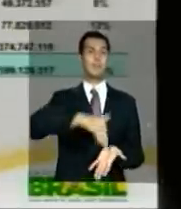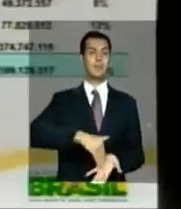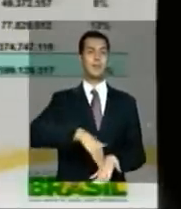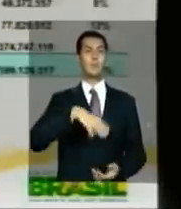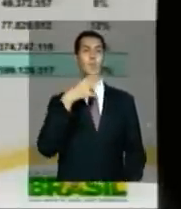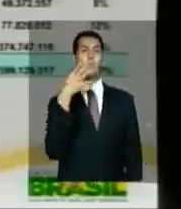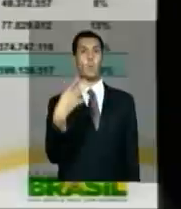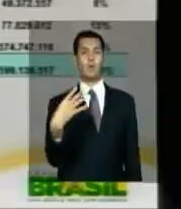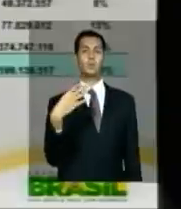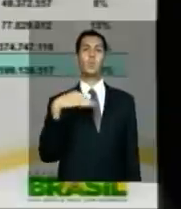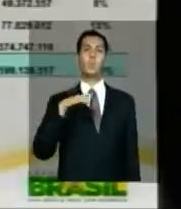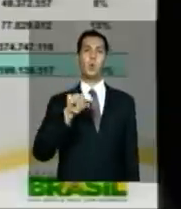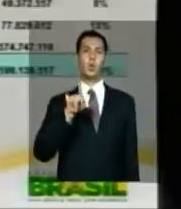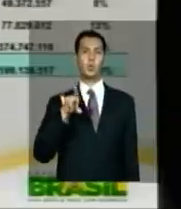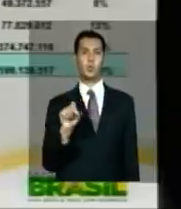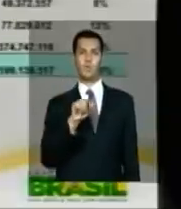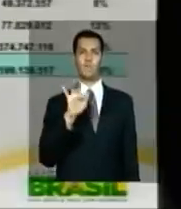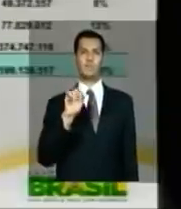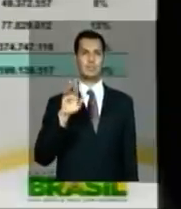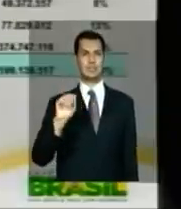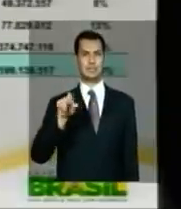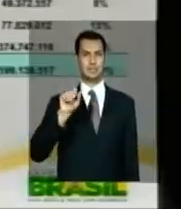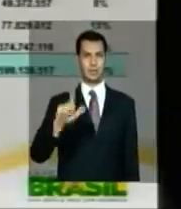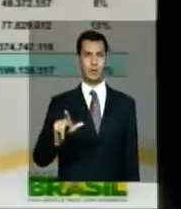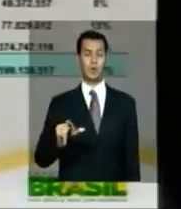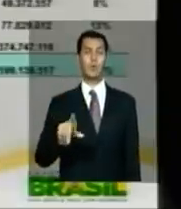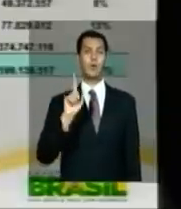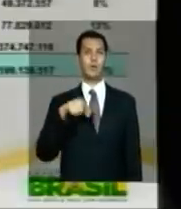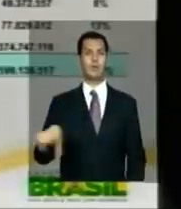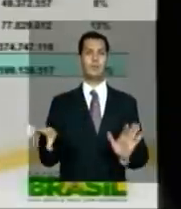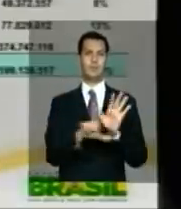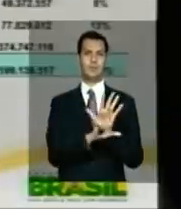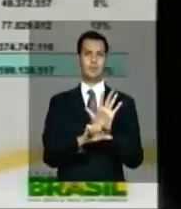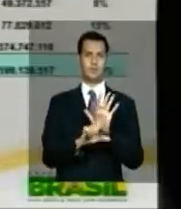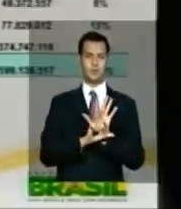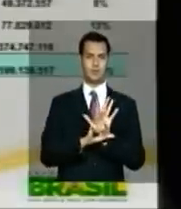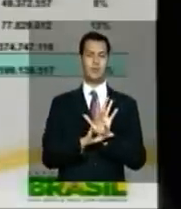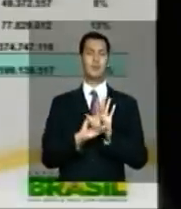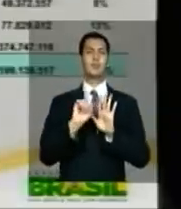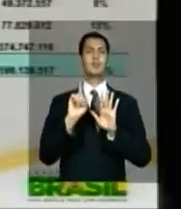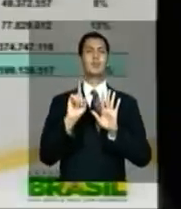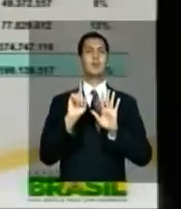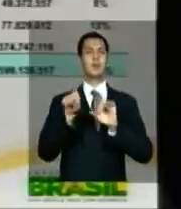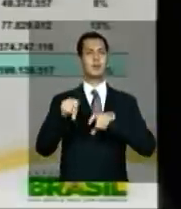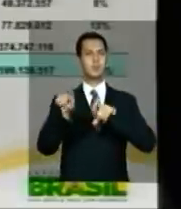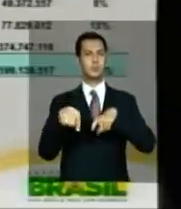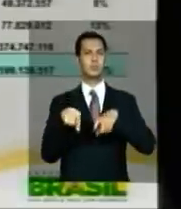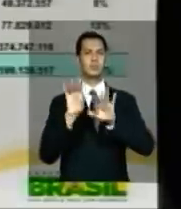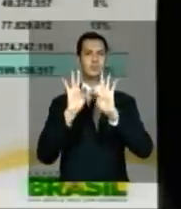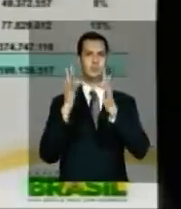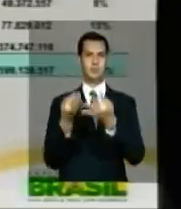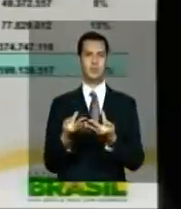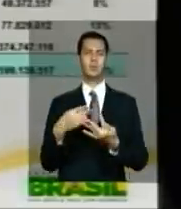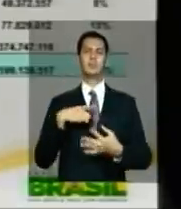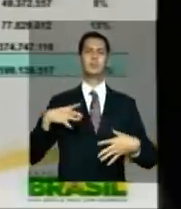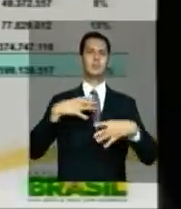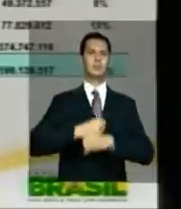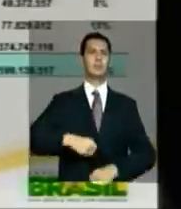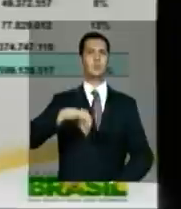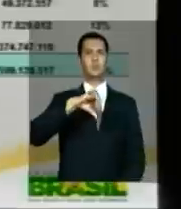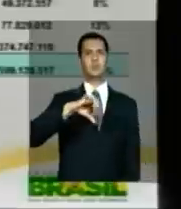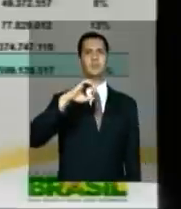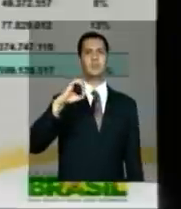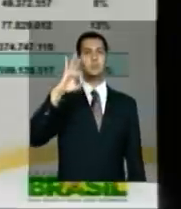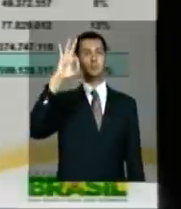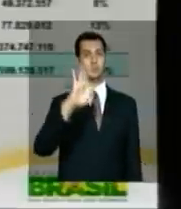fiscais aquilo que é definido pela lei da Agricultura Familiar nós estamos falando cerca de de fato 90%